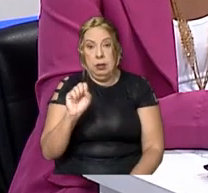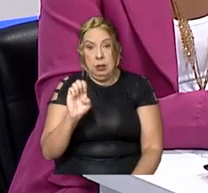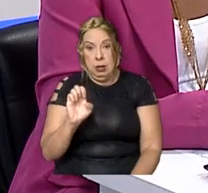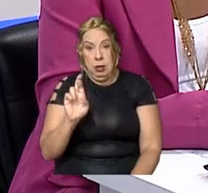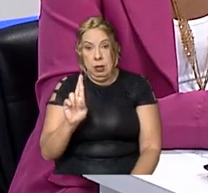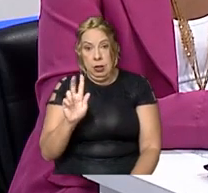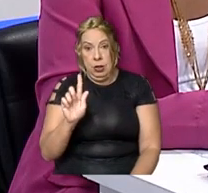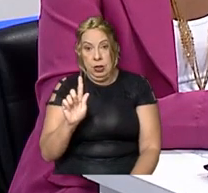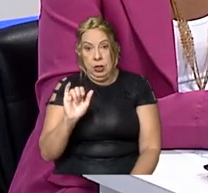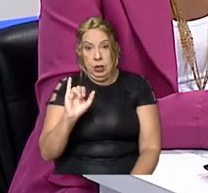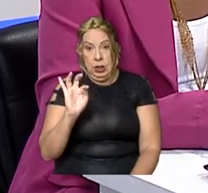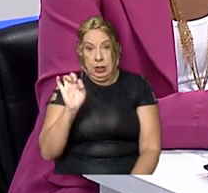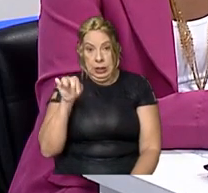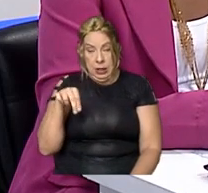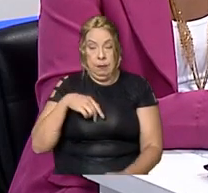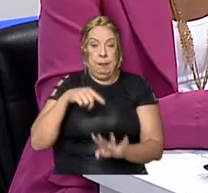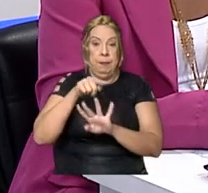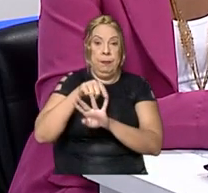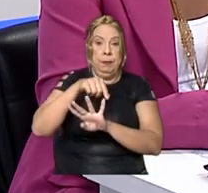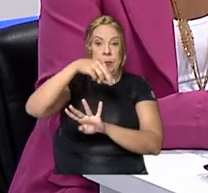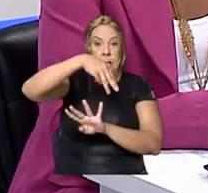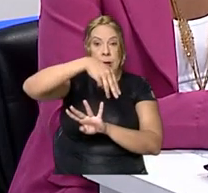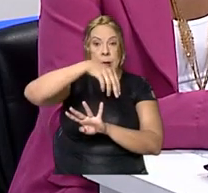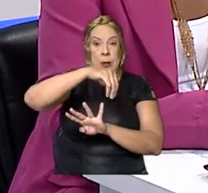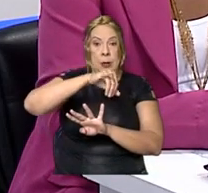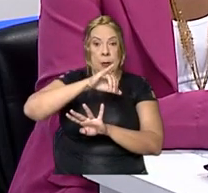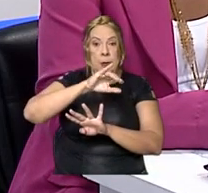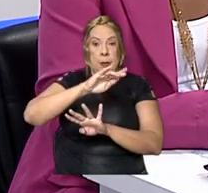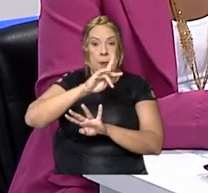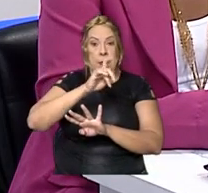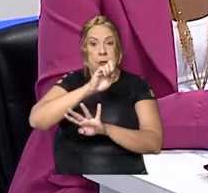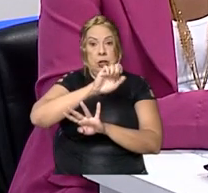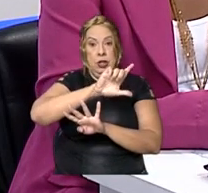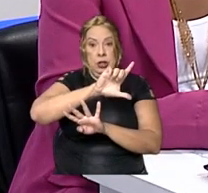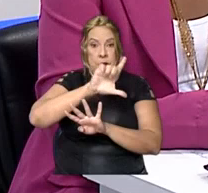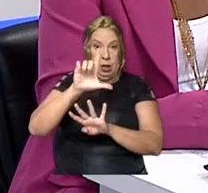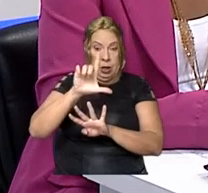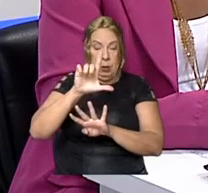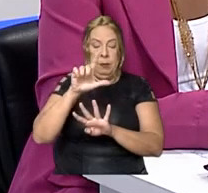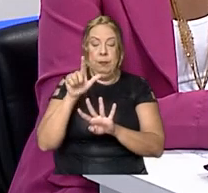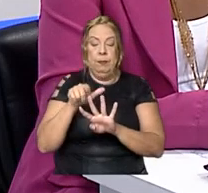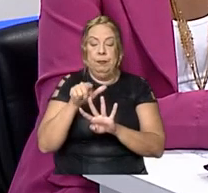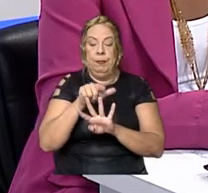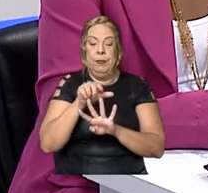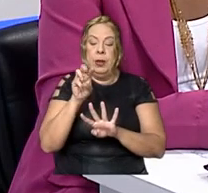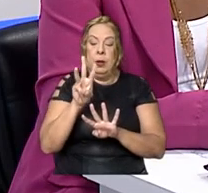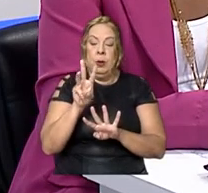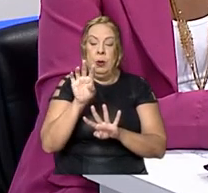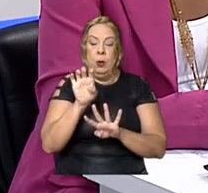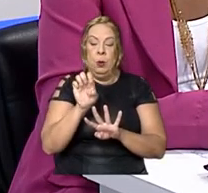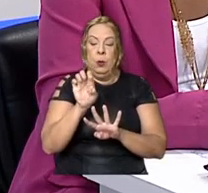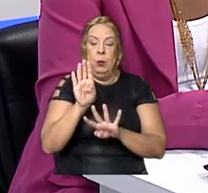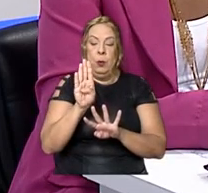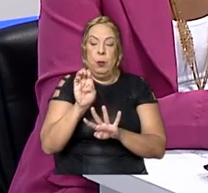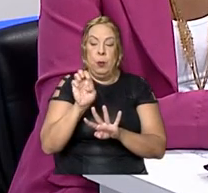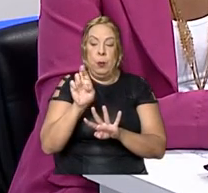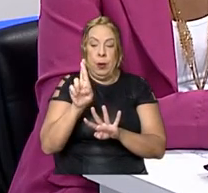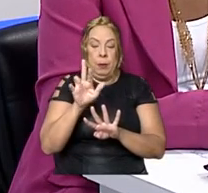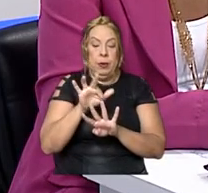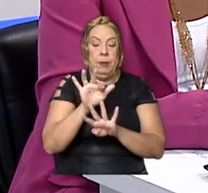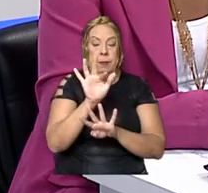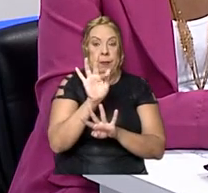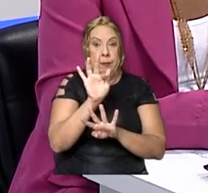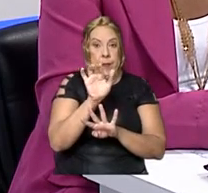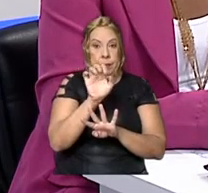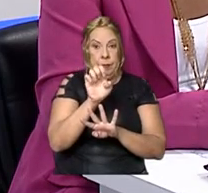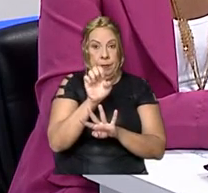SS. Bom dia para o Michel Andrade, representante da Capemisa Capitalização SA. E um bom dia para a nossa equipe de TI,